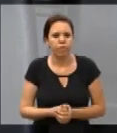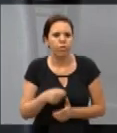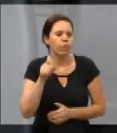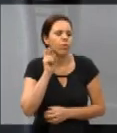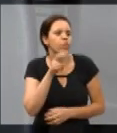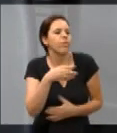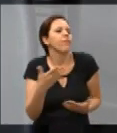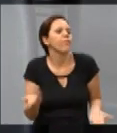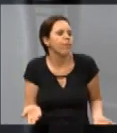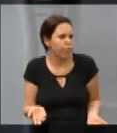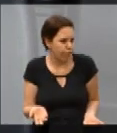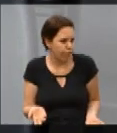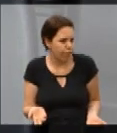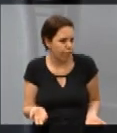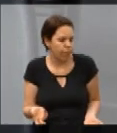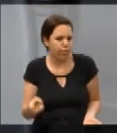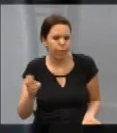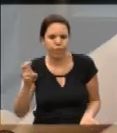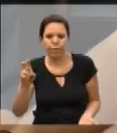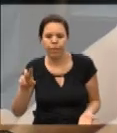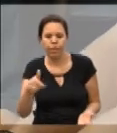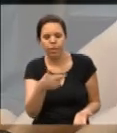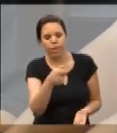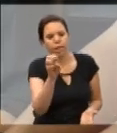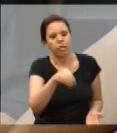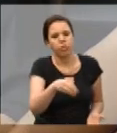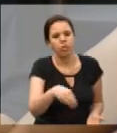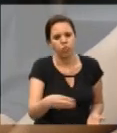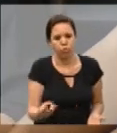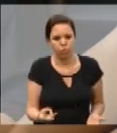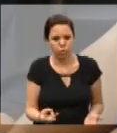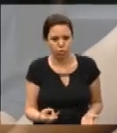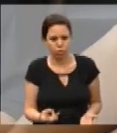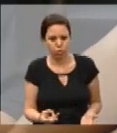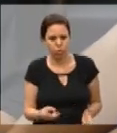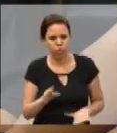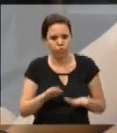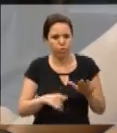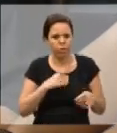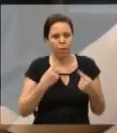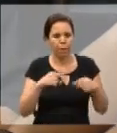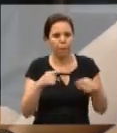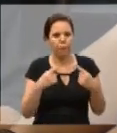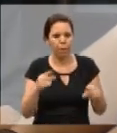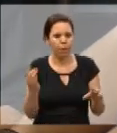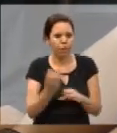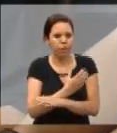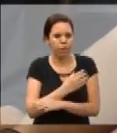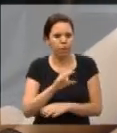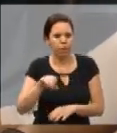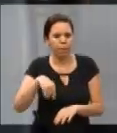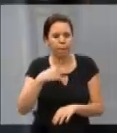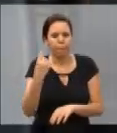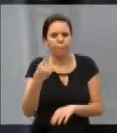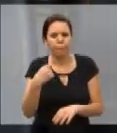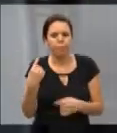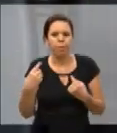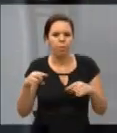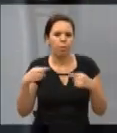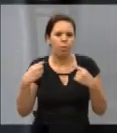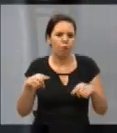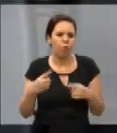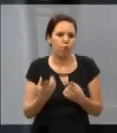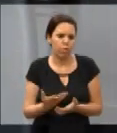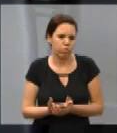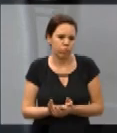você vê 5 a 10 minutos de crédito, né? Às vezes tem músicas inteiras, mais de uma música, porque